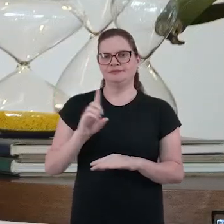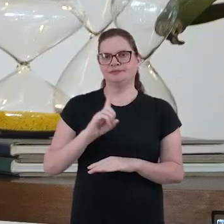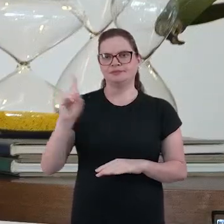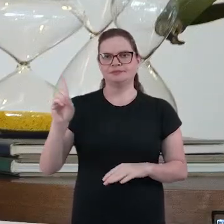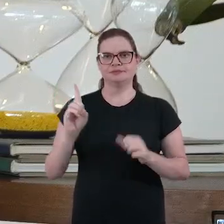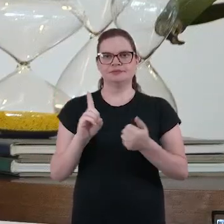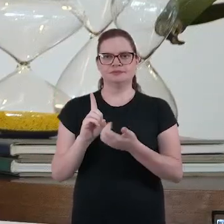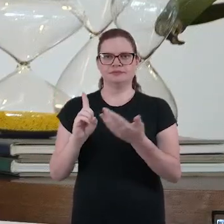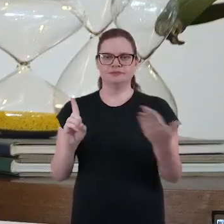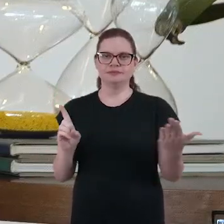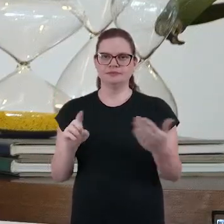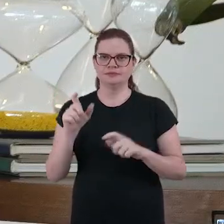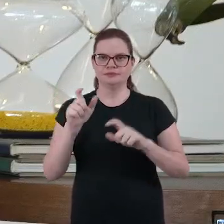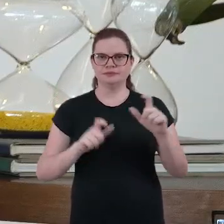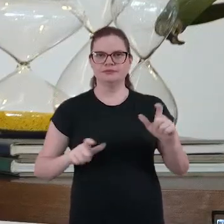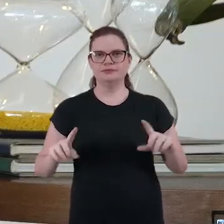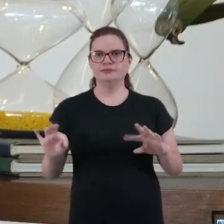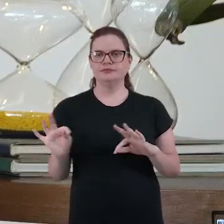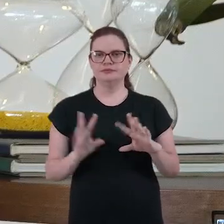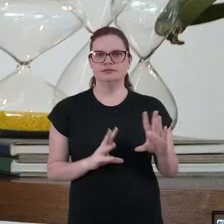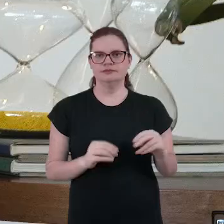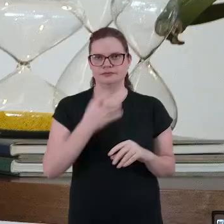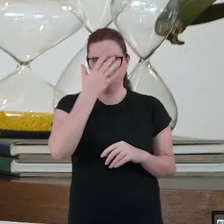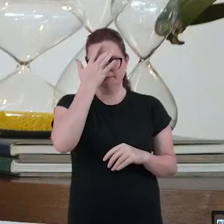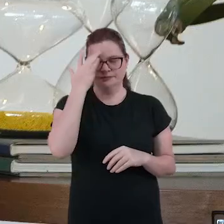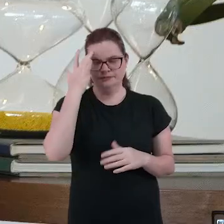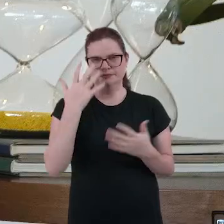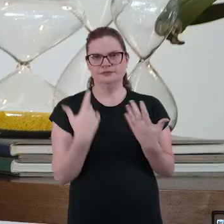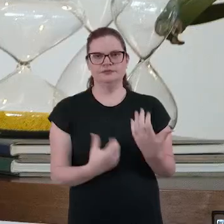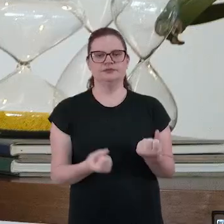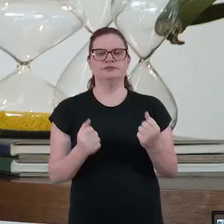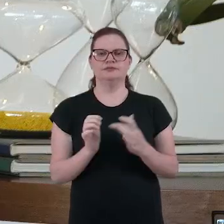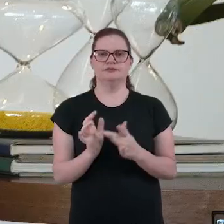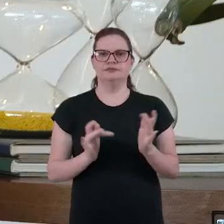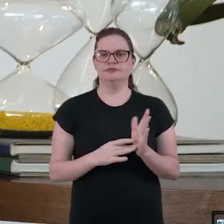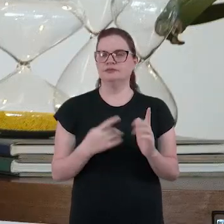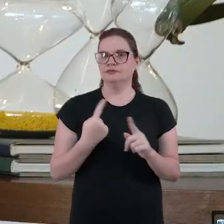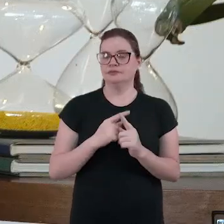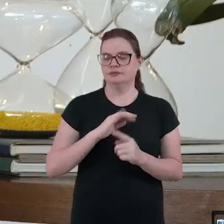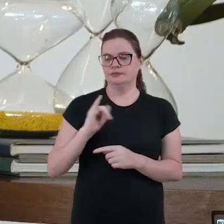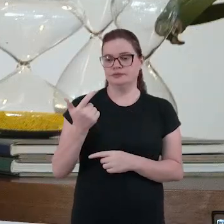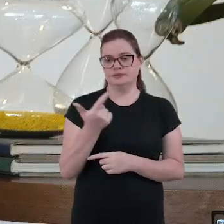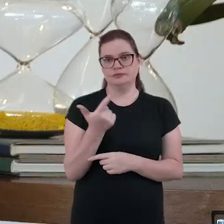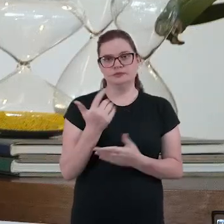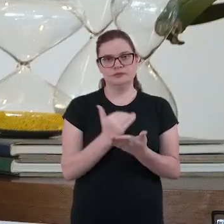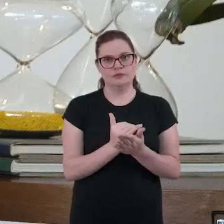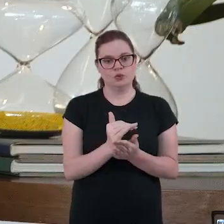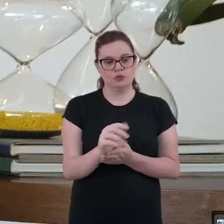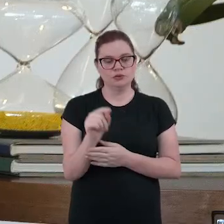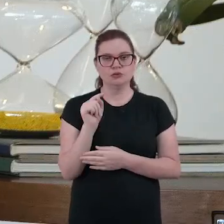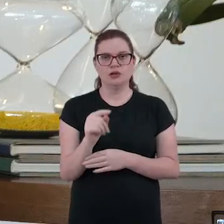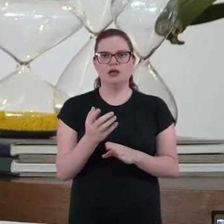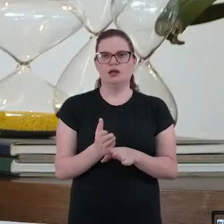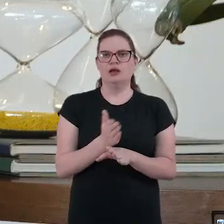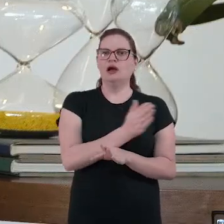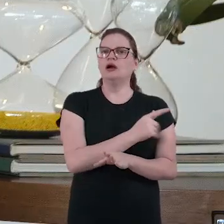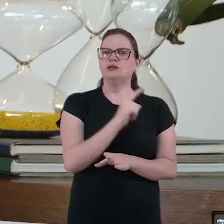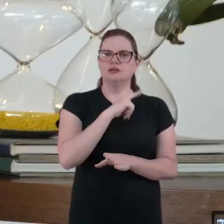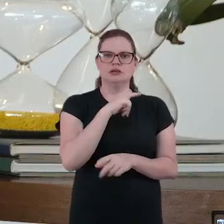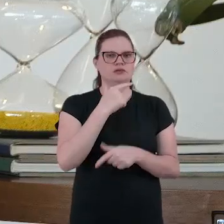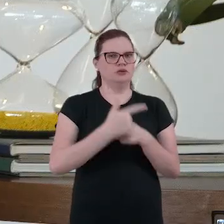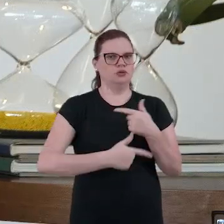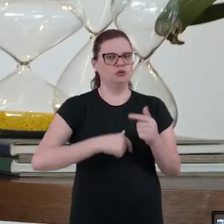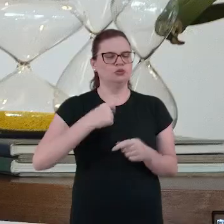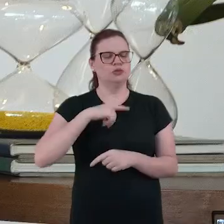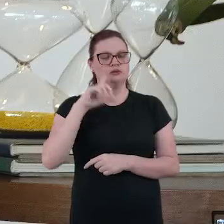Deus tem para dar para aquele que vai iniciar uma caminhada. Jacó iniciou ali, iniciou com lutas,